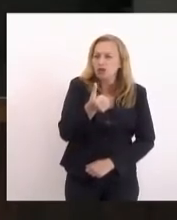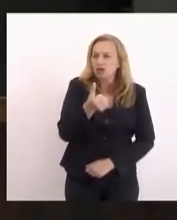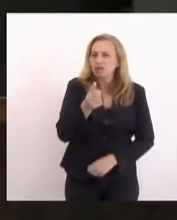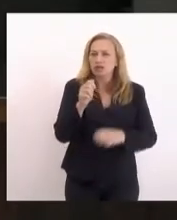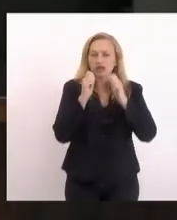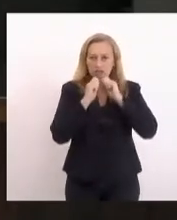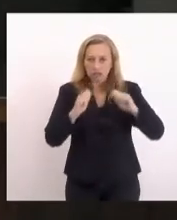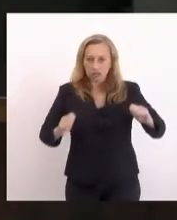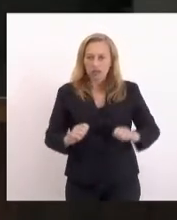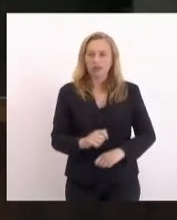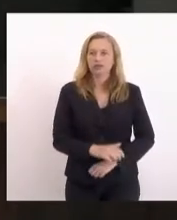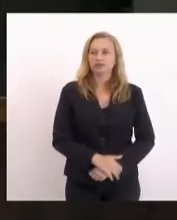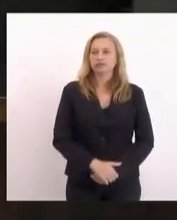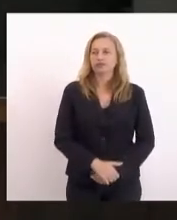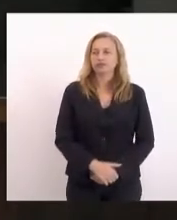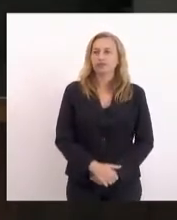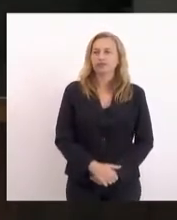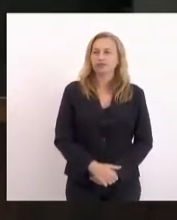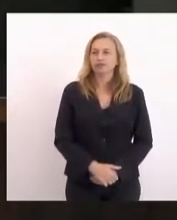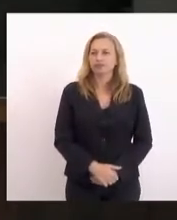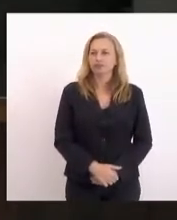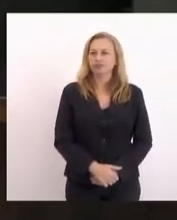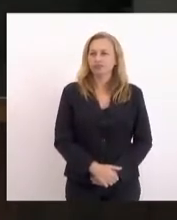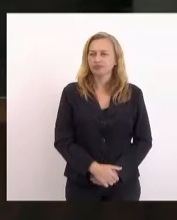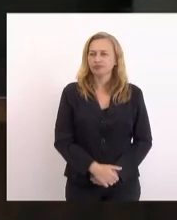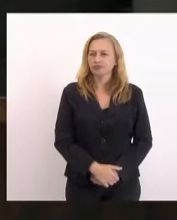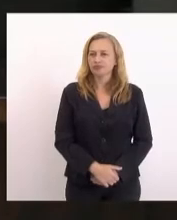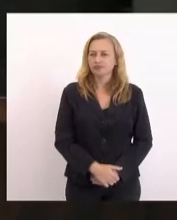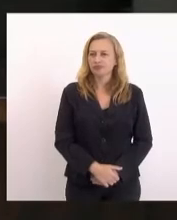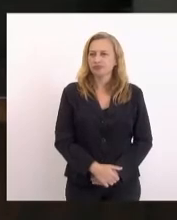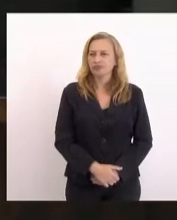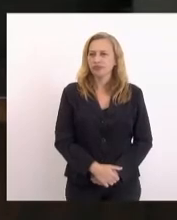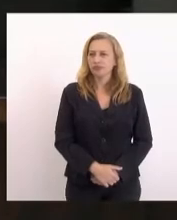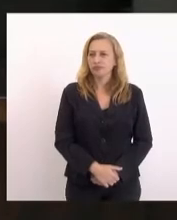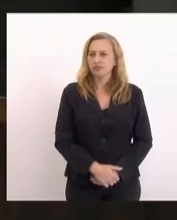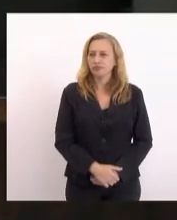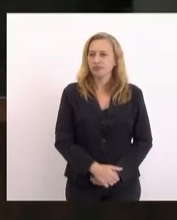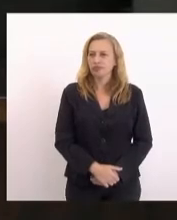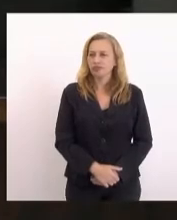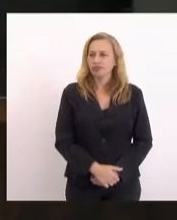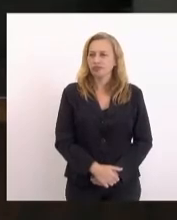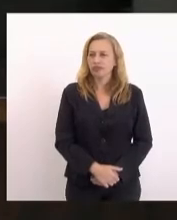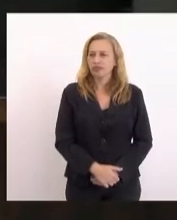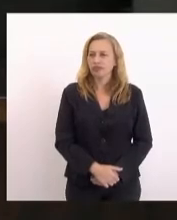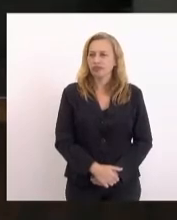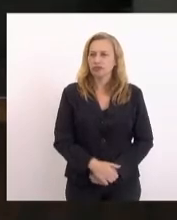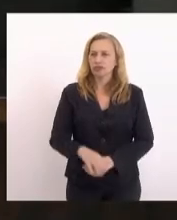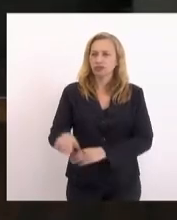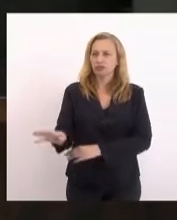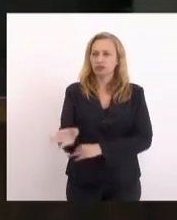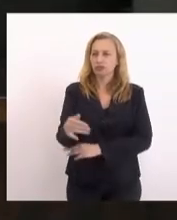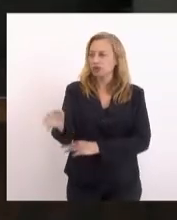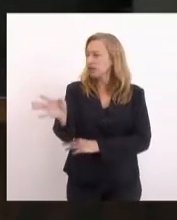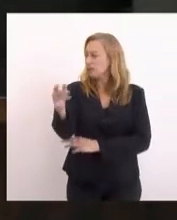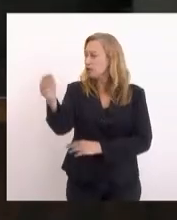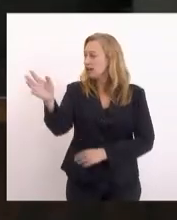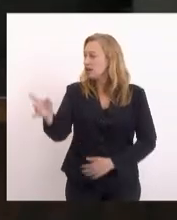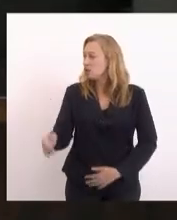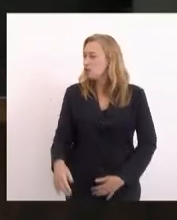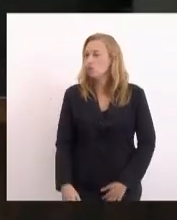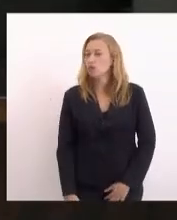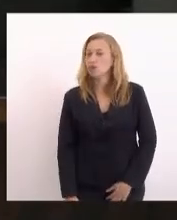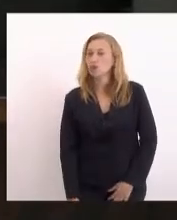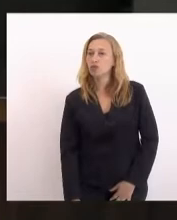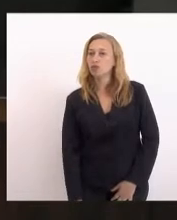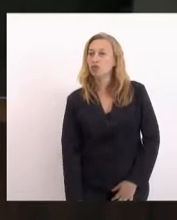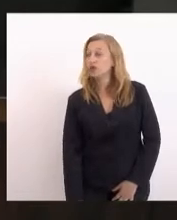assessorias, só para que a gente possa hastear a bandeira nacional e do Estado do Rio de Janeiro. Então, solicito